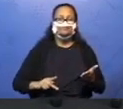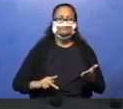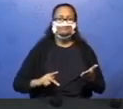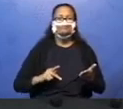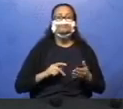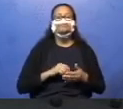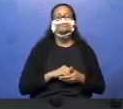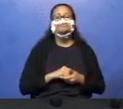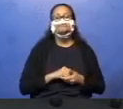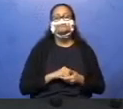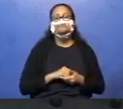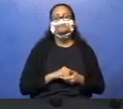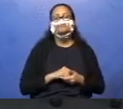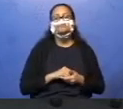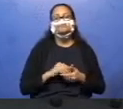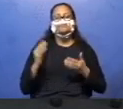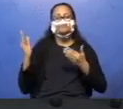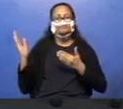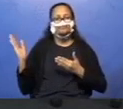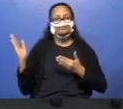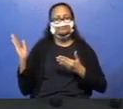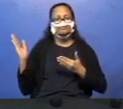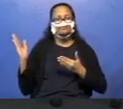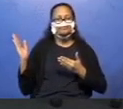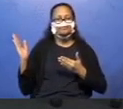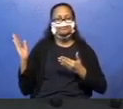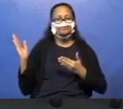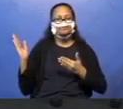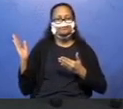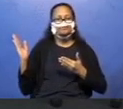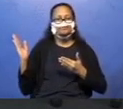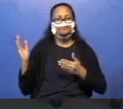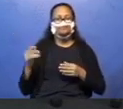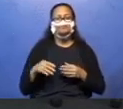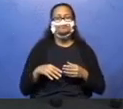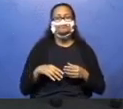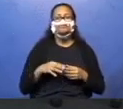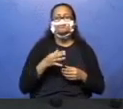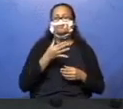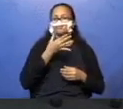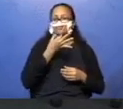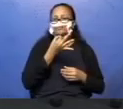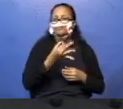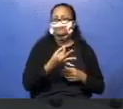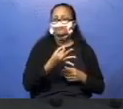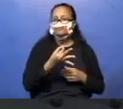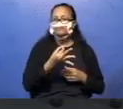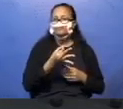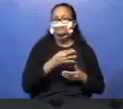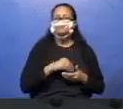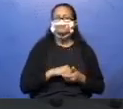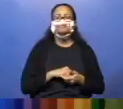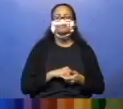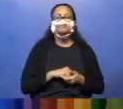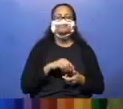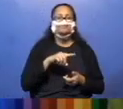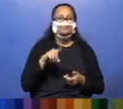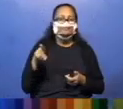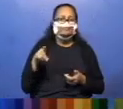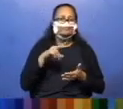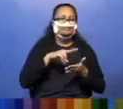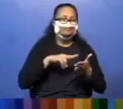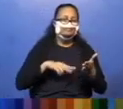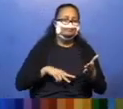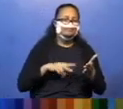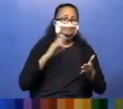E o Pedro Bandeira fez esse poema que chama Pontinho de Vista. Você vai ler bem bonito